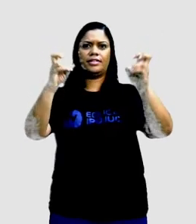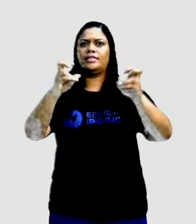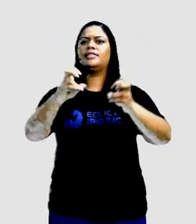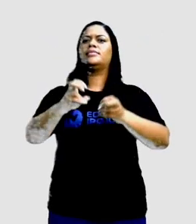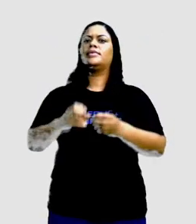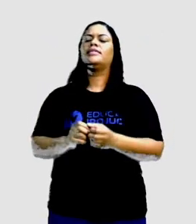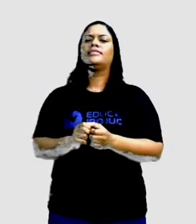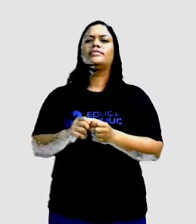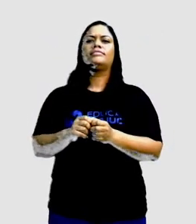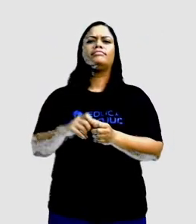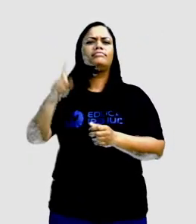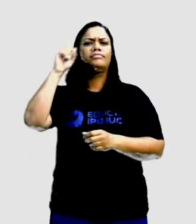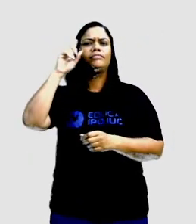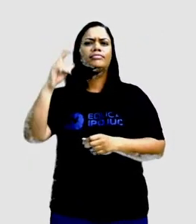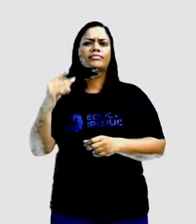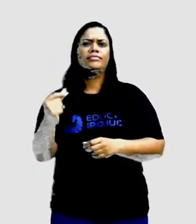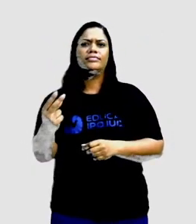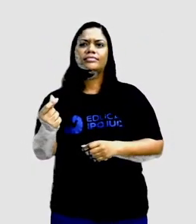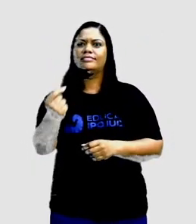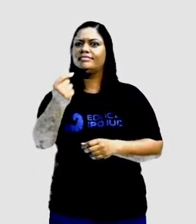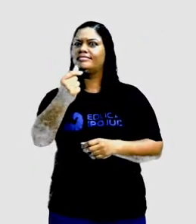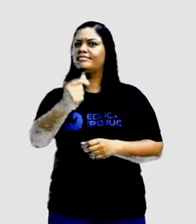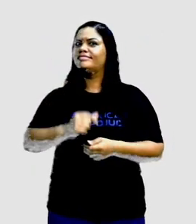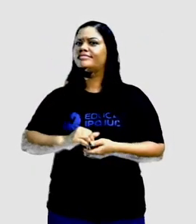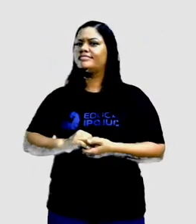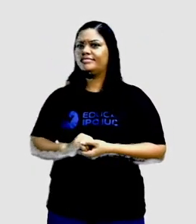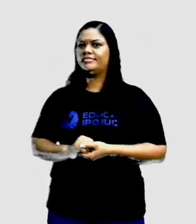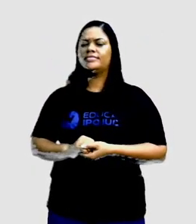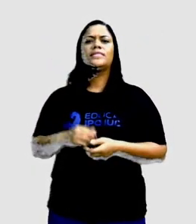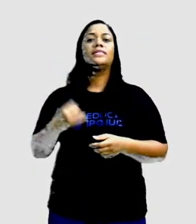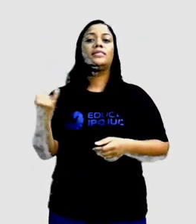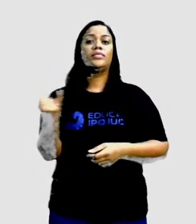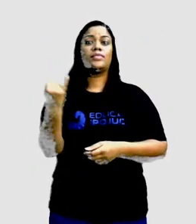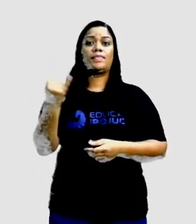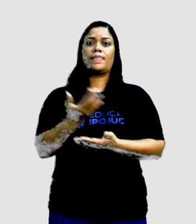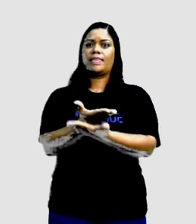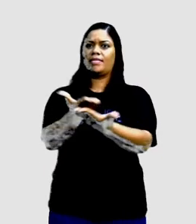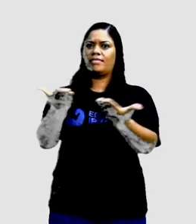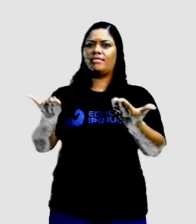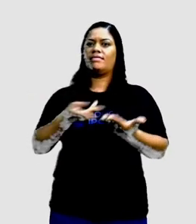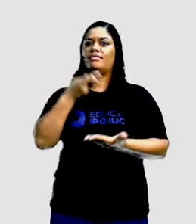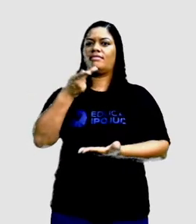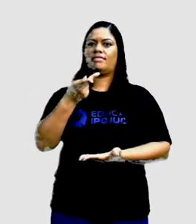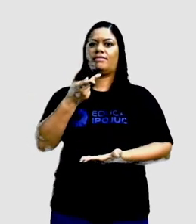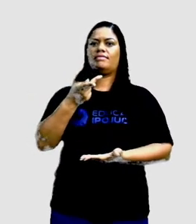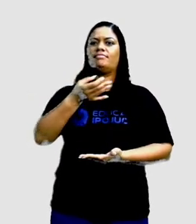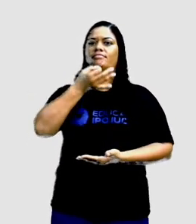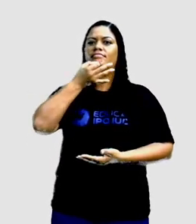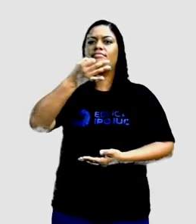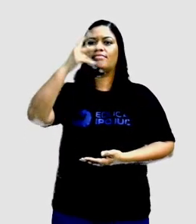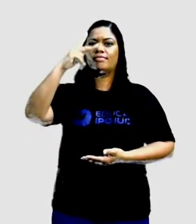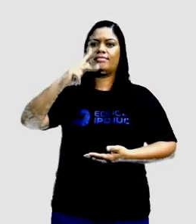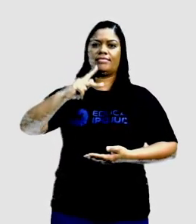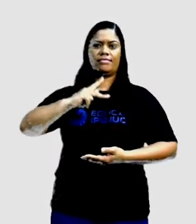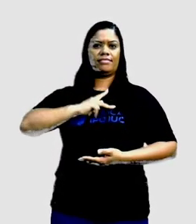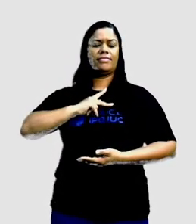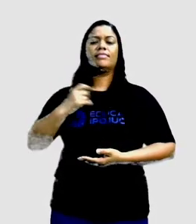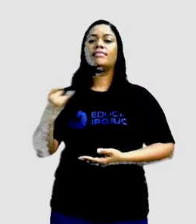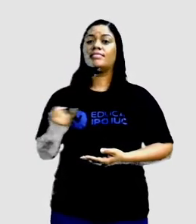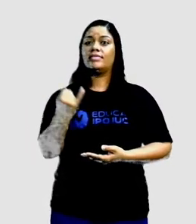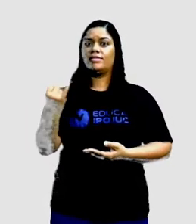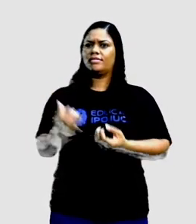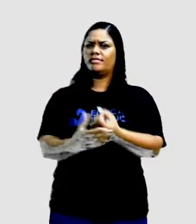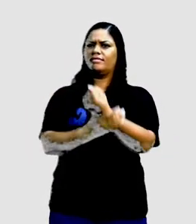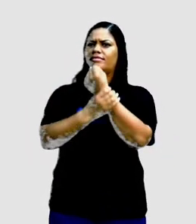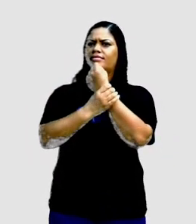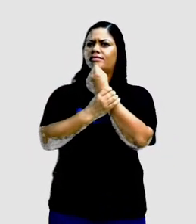cotidiano? Por que é importante você se posicionar, dizer o seu ponto de vista? Por que é importante você